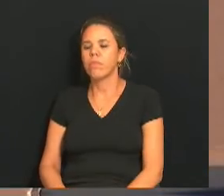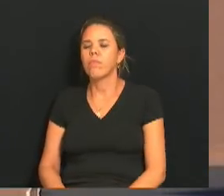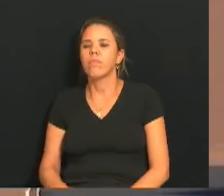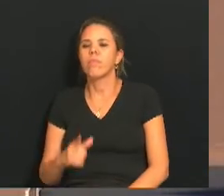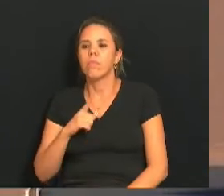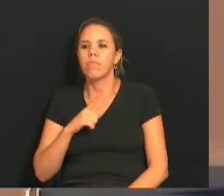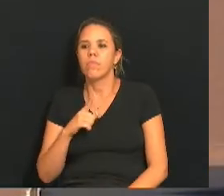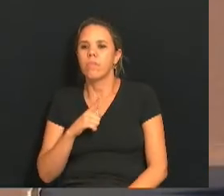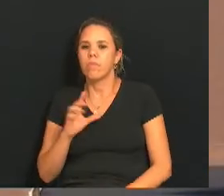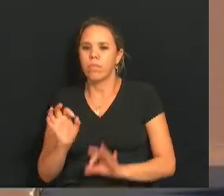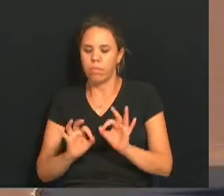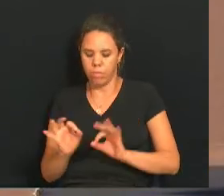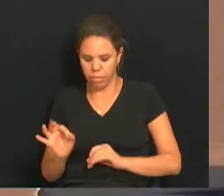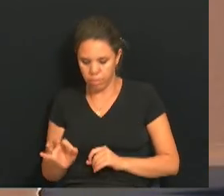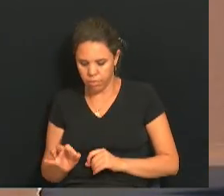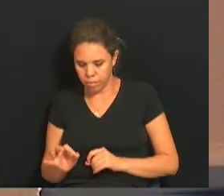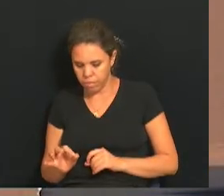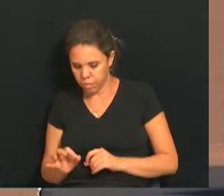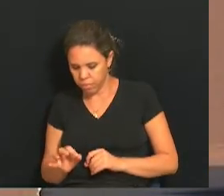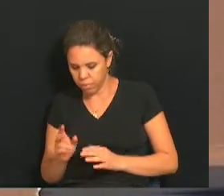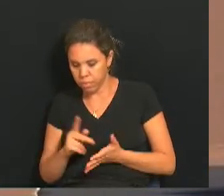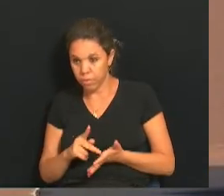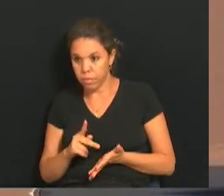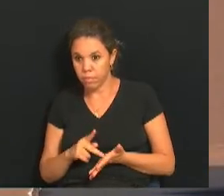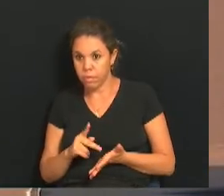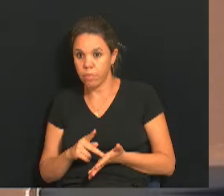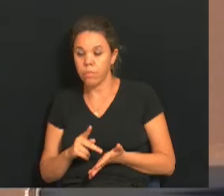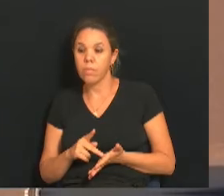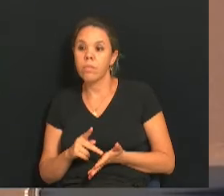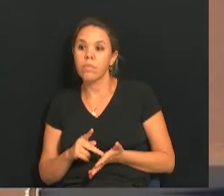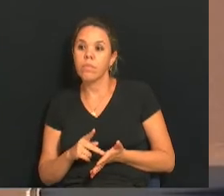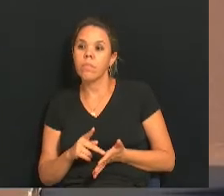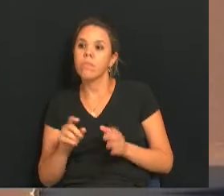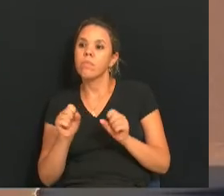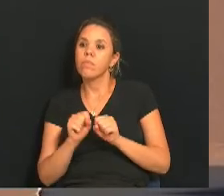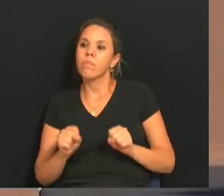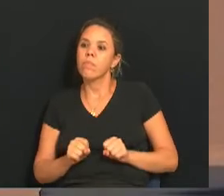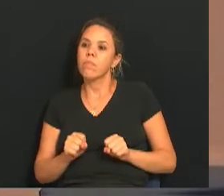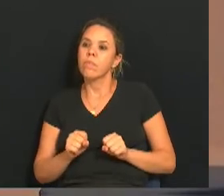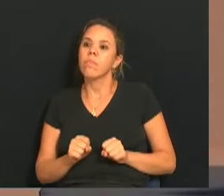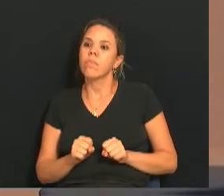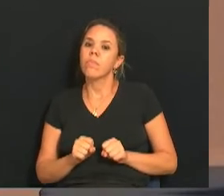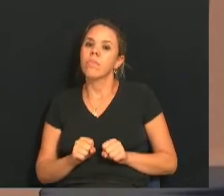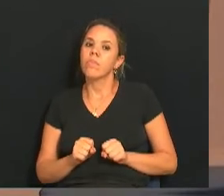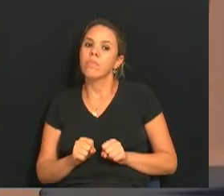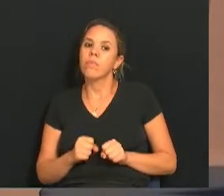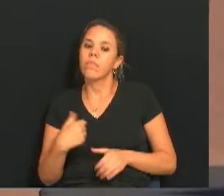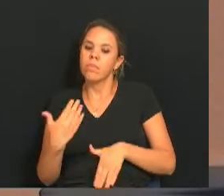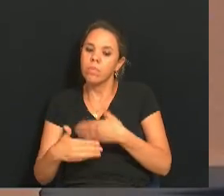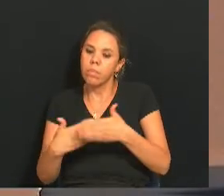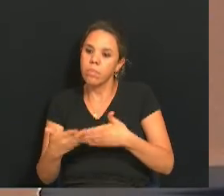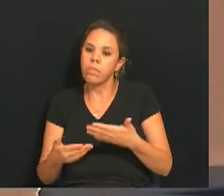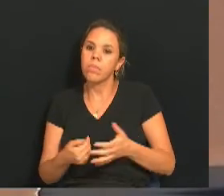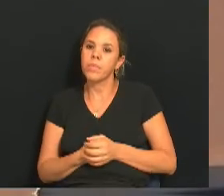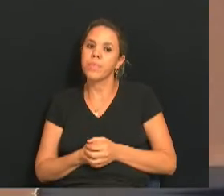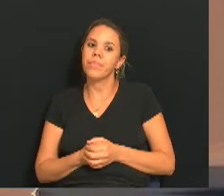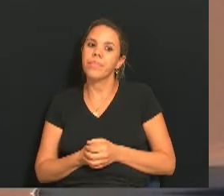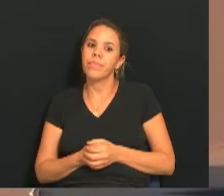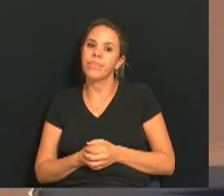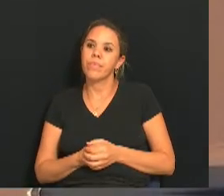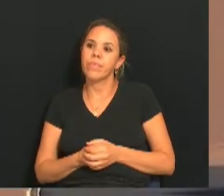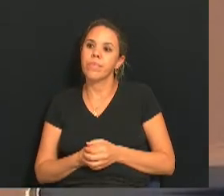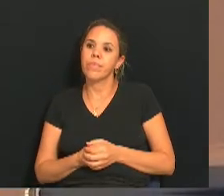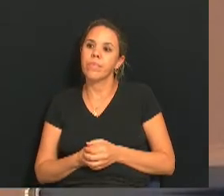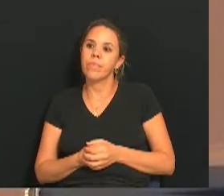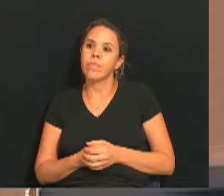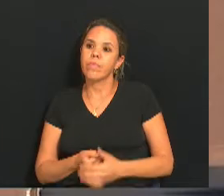Ele organiza, na verdade, assim, ele sistematiza o que já está, de certa forma, em andamento. Porque nós temos